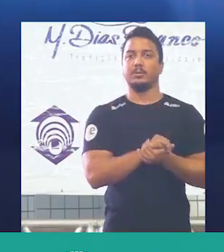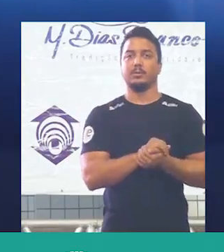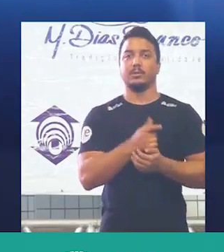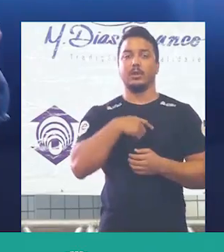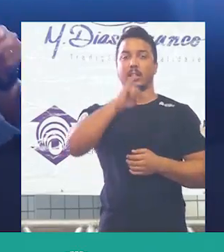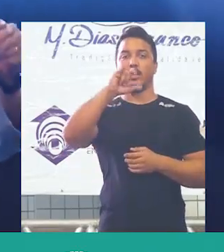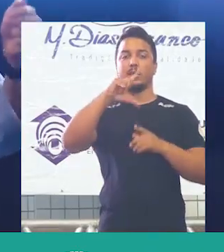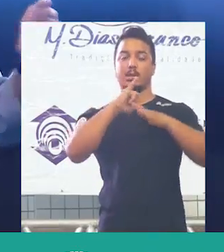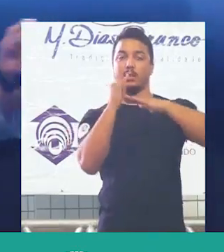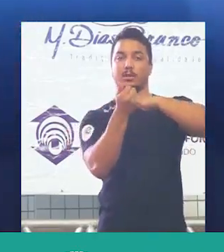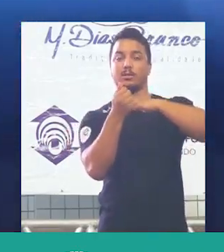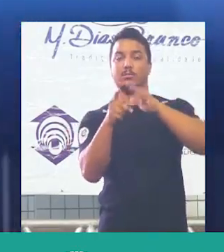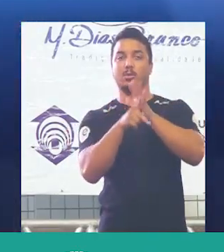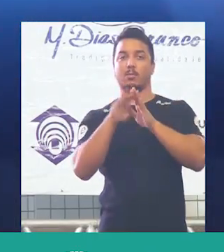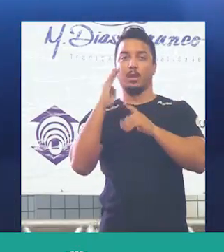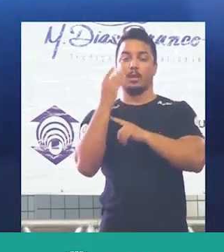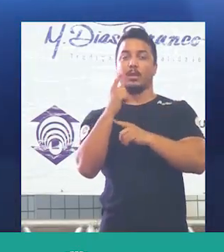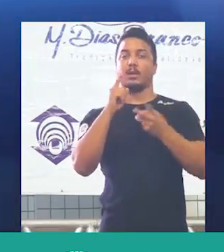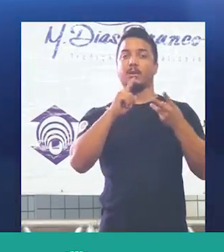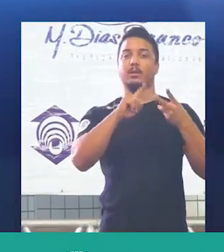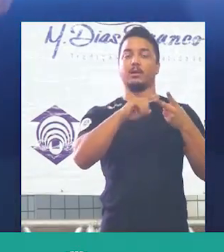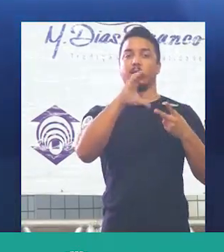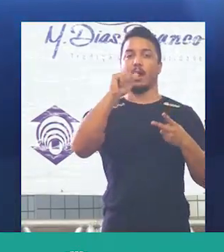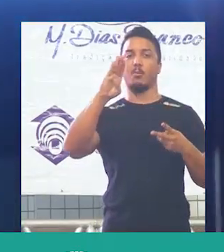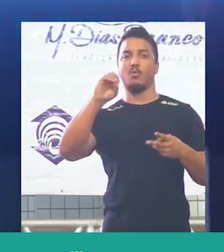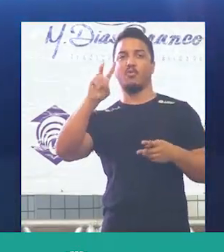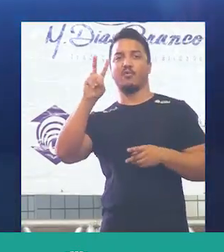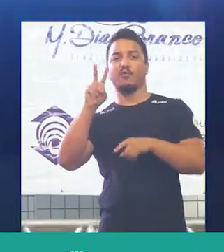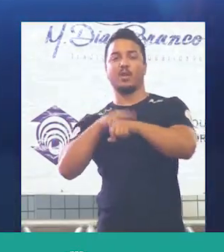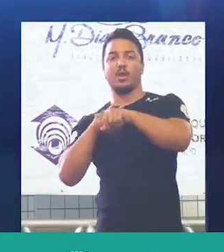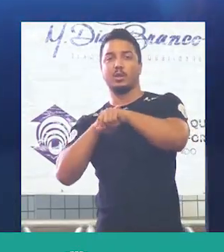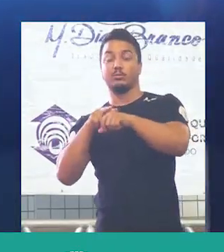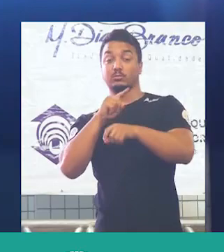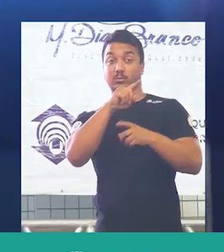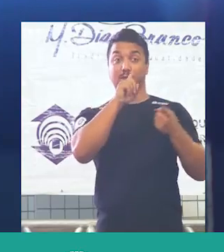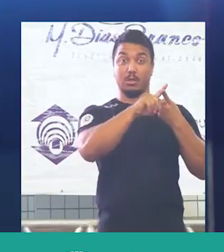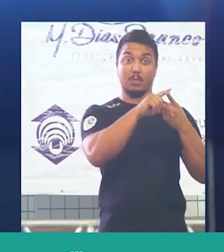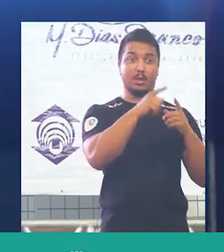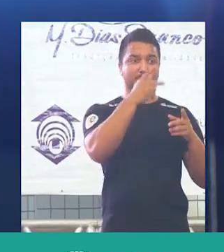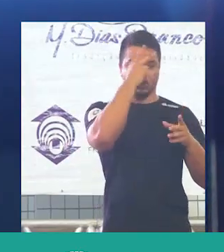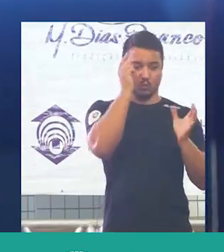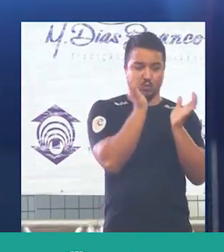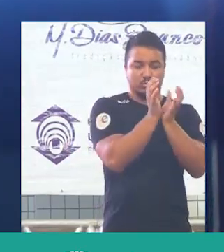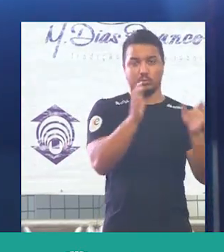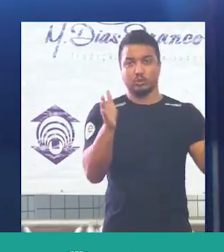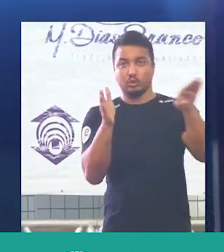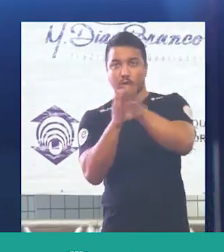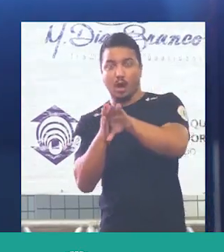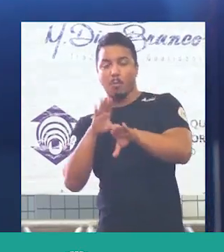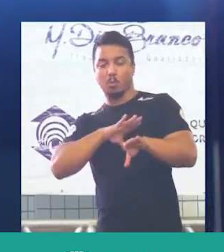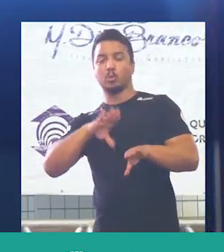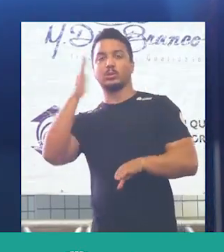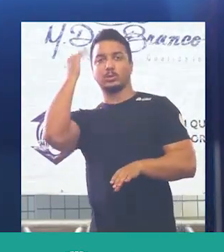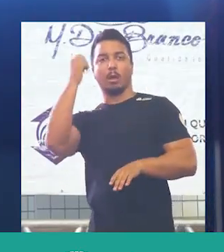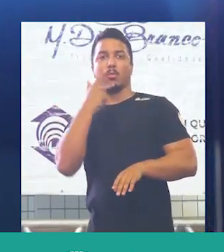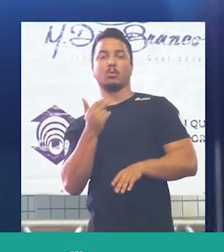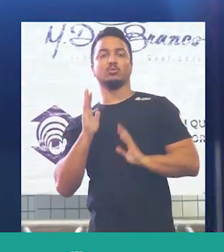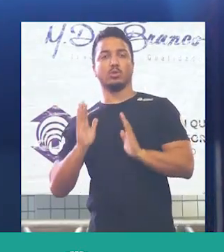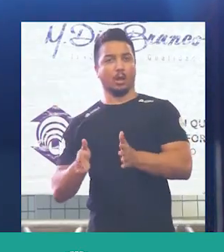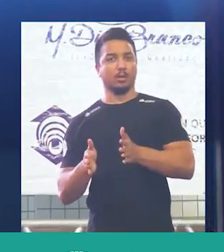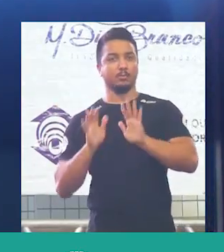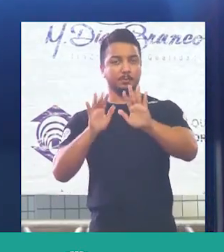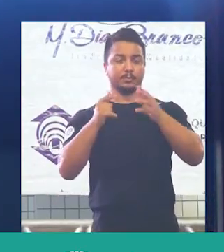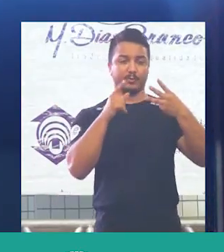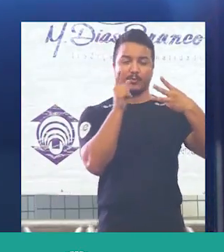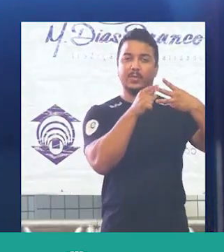da Madeira, Cabo Verde. Quando eles chegavam aqui, eles já falavam português. Então esses